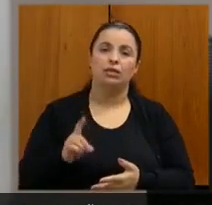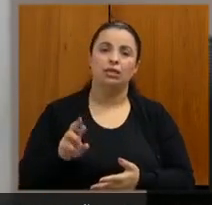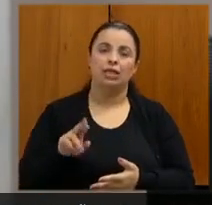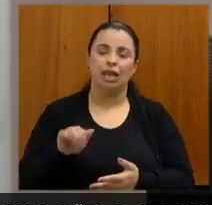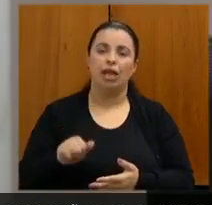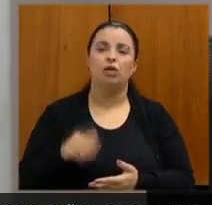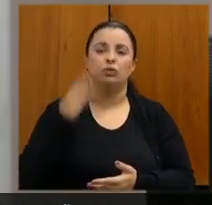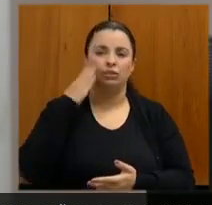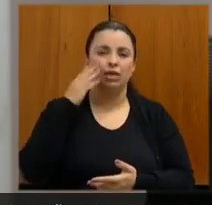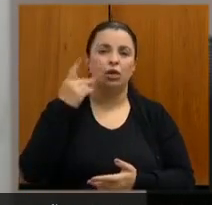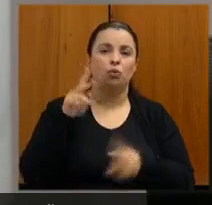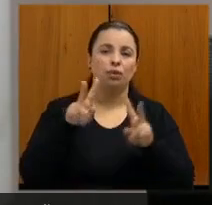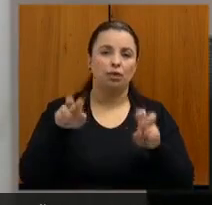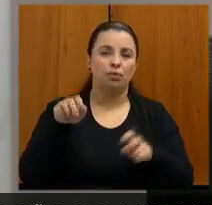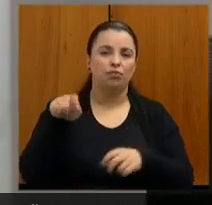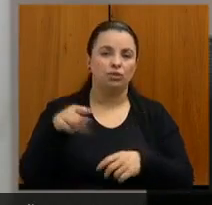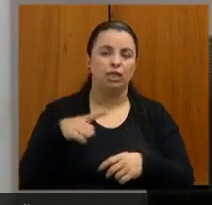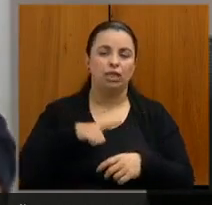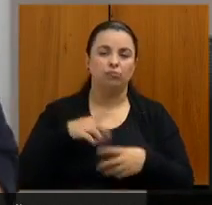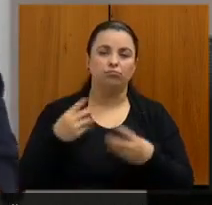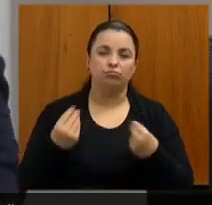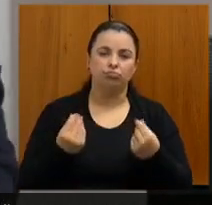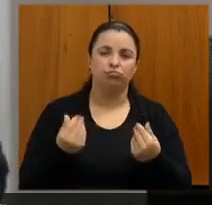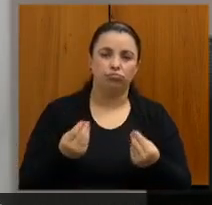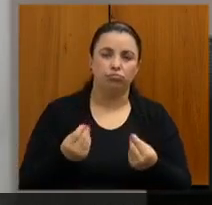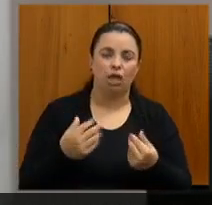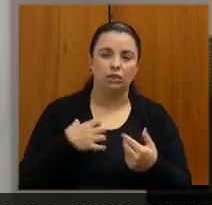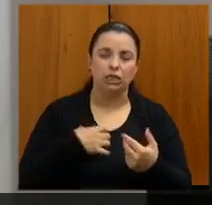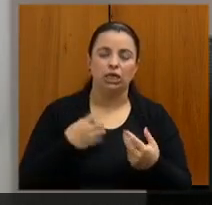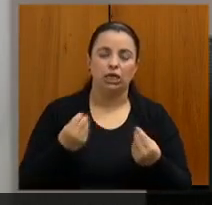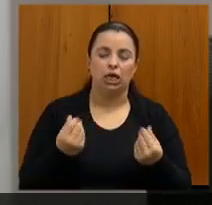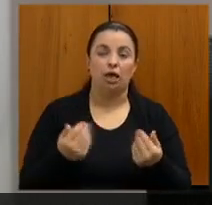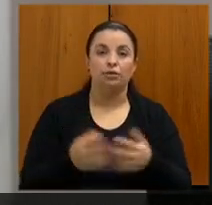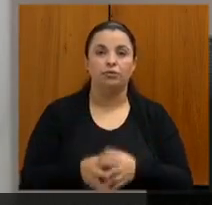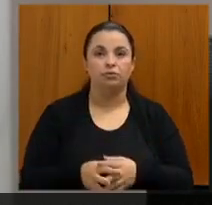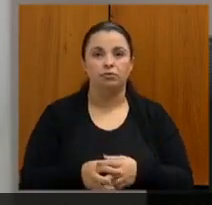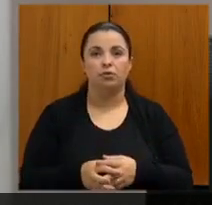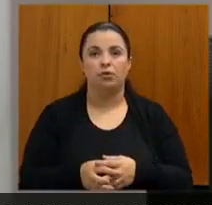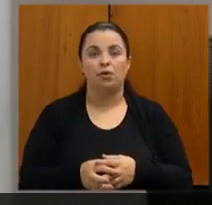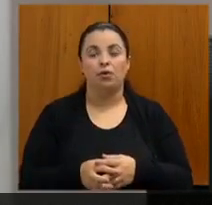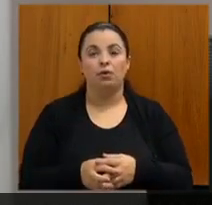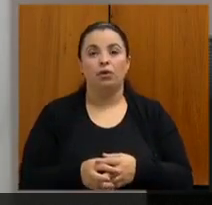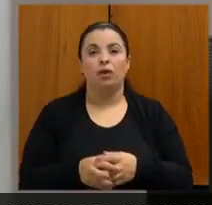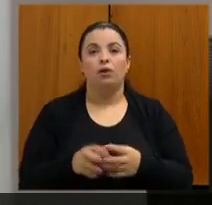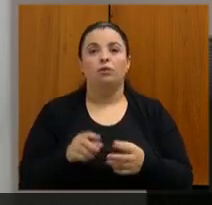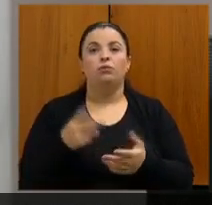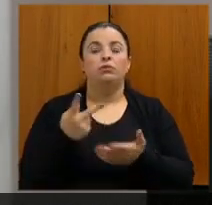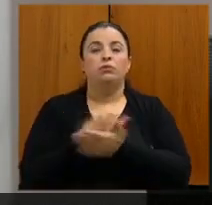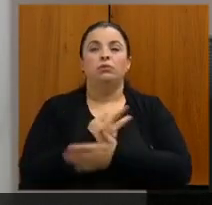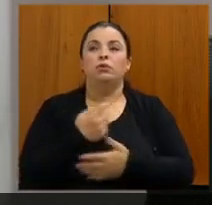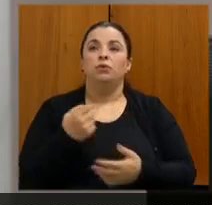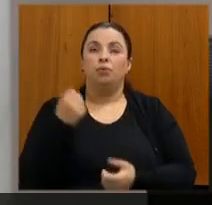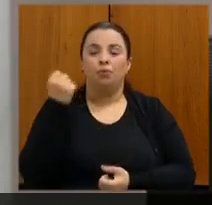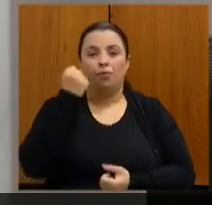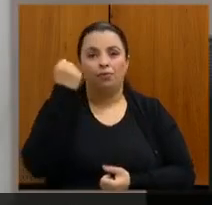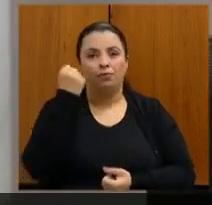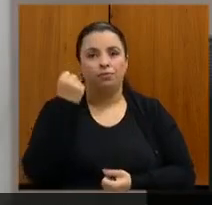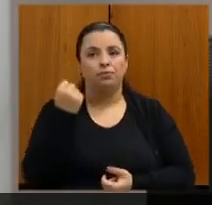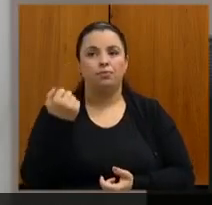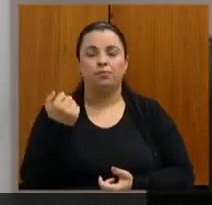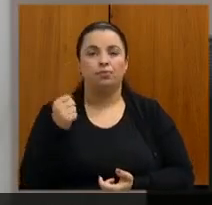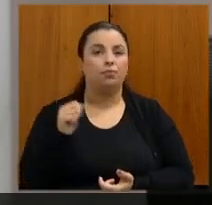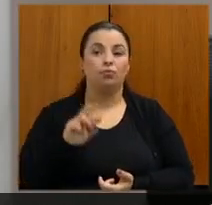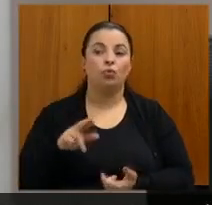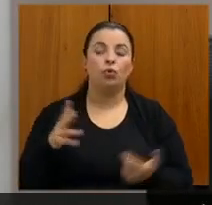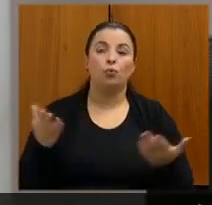a sua é com relação a uma situação gravíssima que não é vivenciada